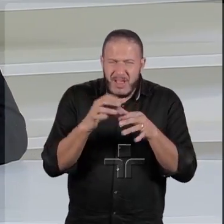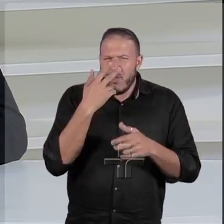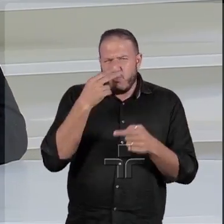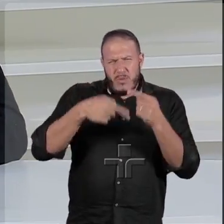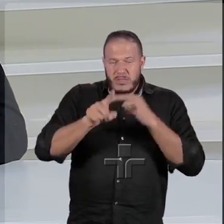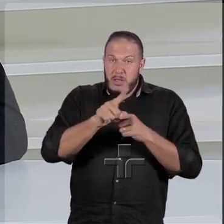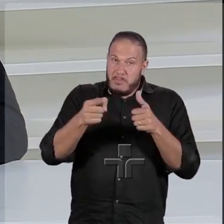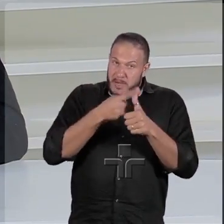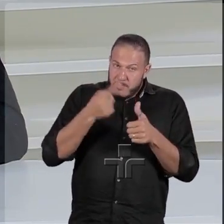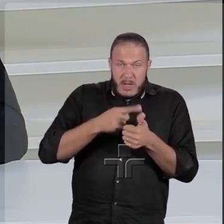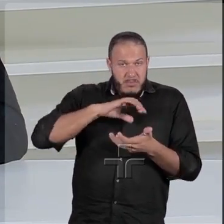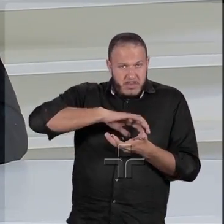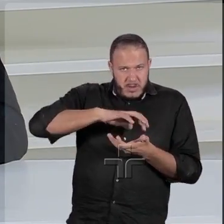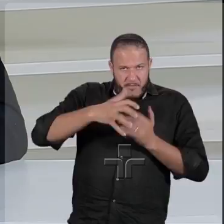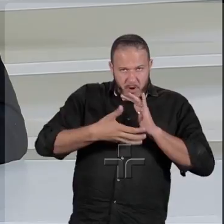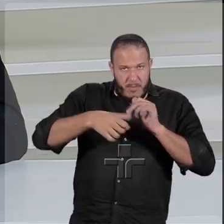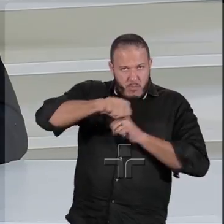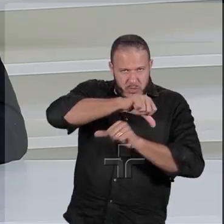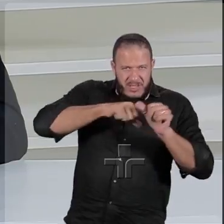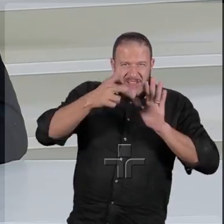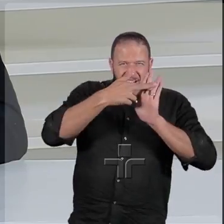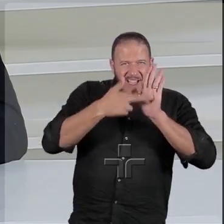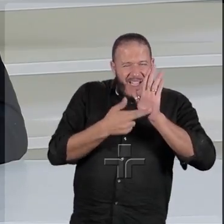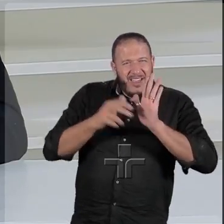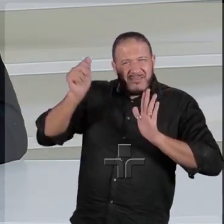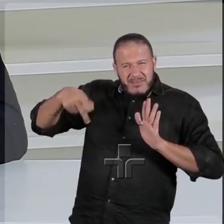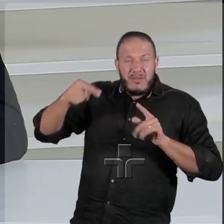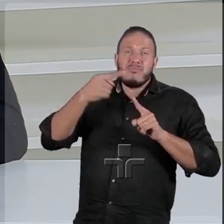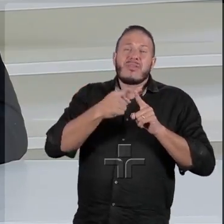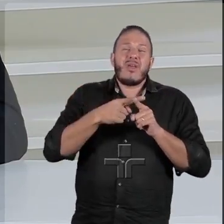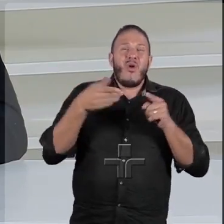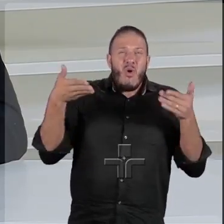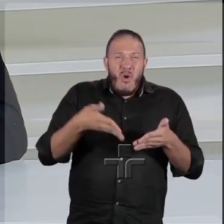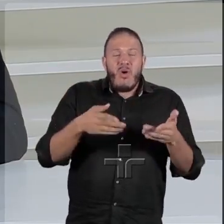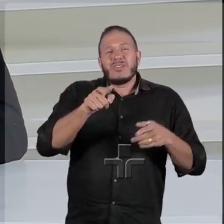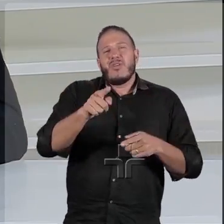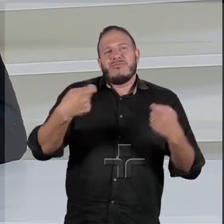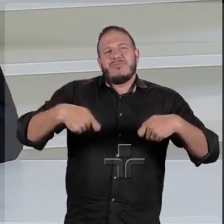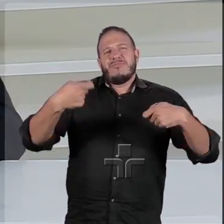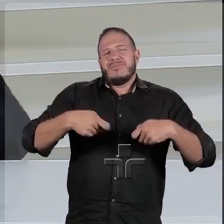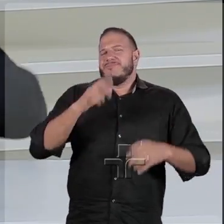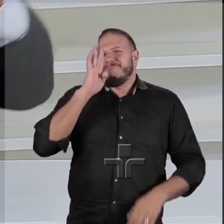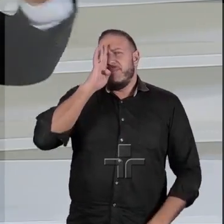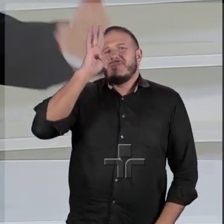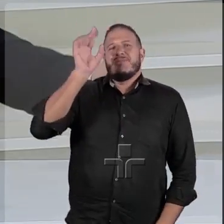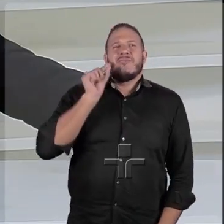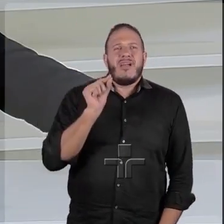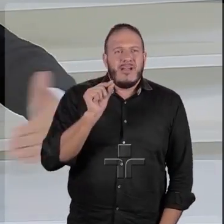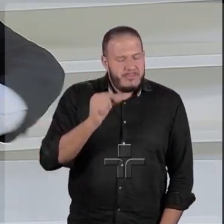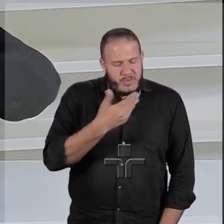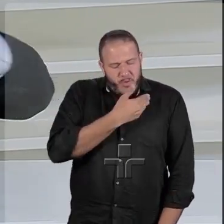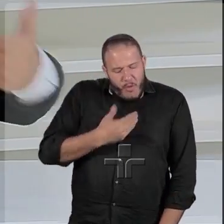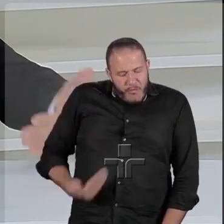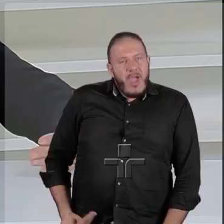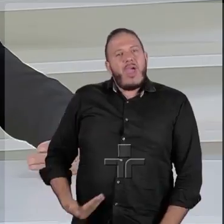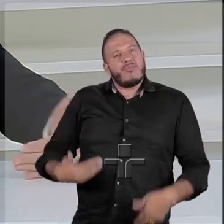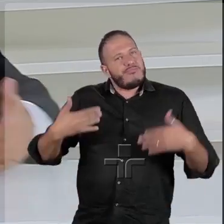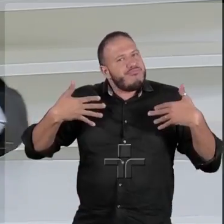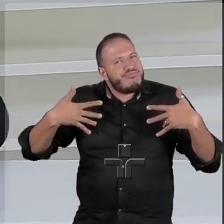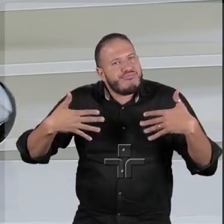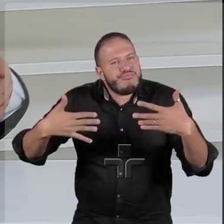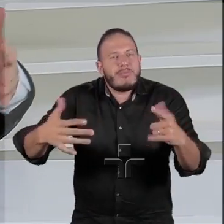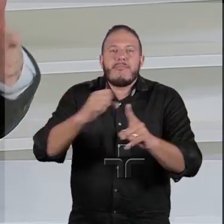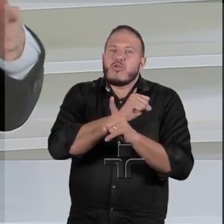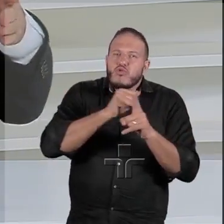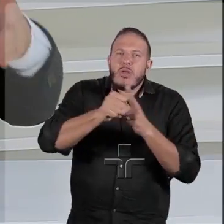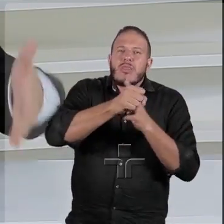primeiro a reforma da Previdência, porque ela é o oxigênio que é necessário para os governos funcionarem, para a sociedade funcionar,